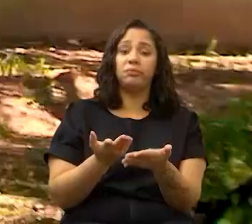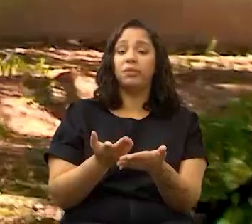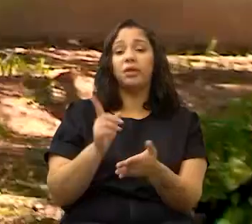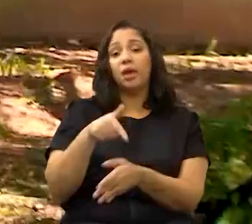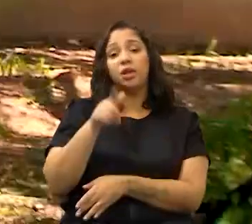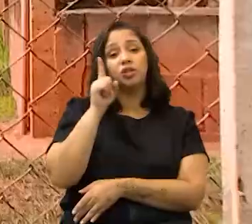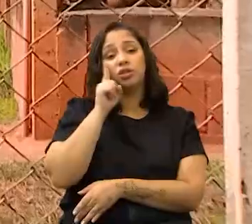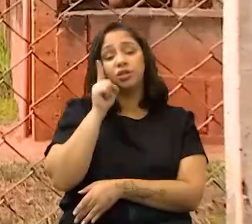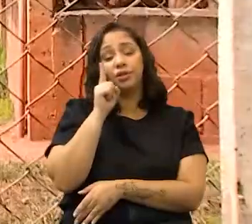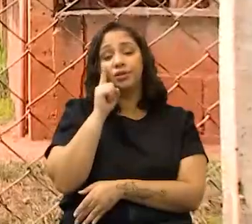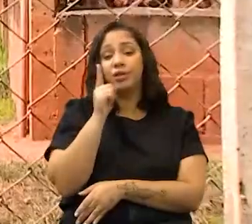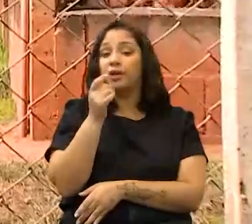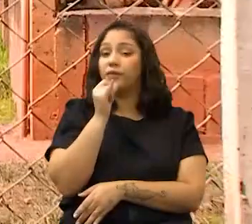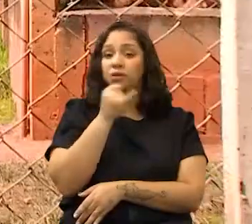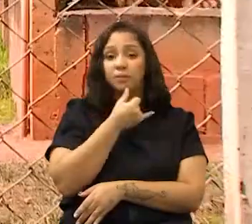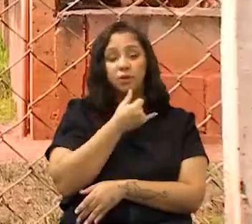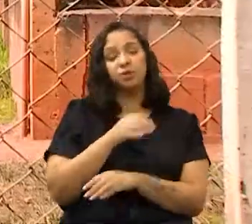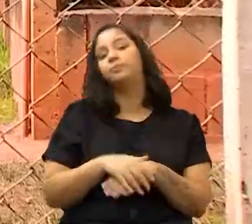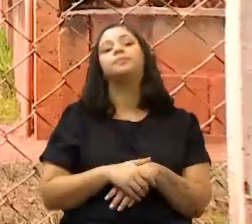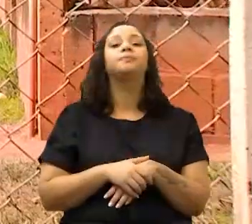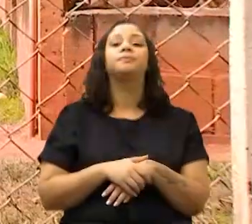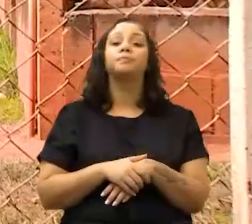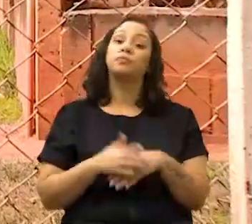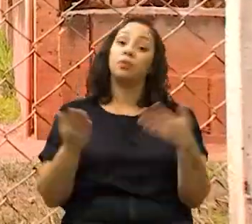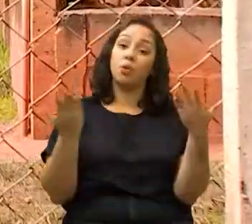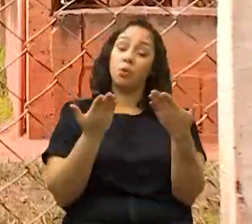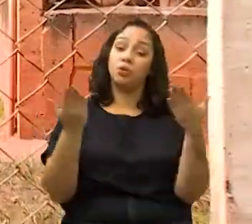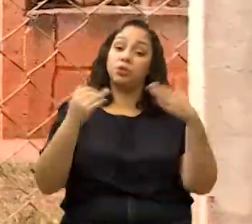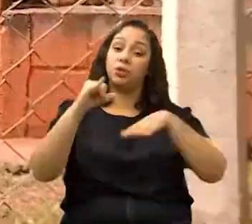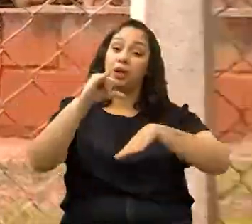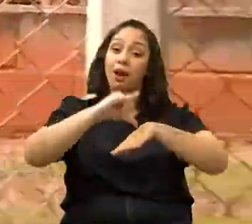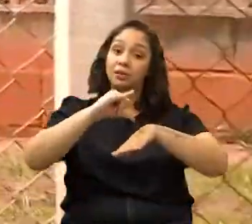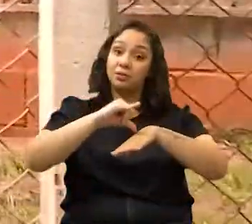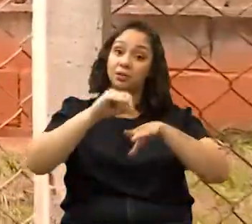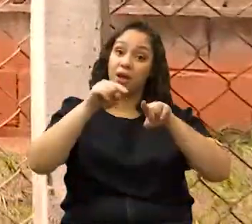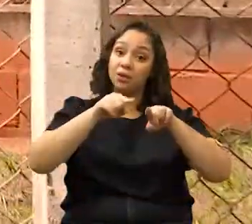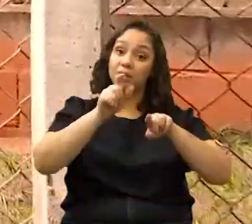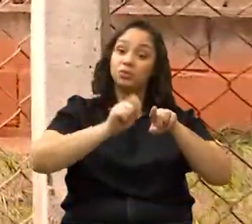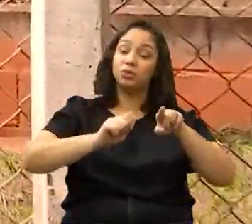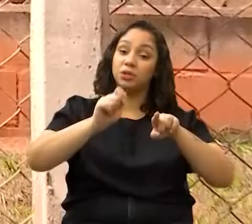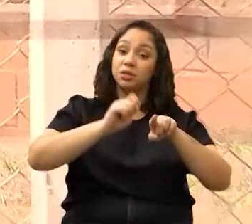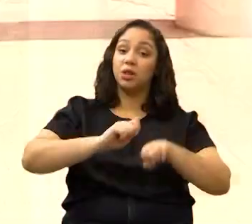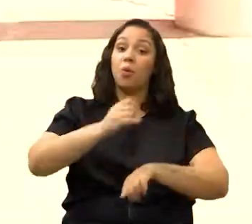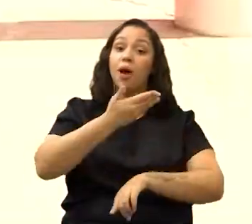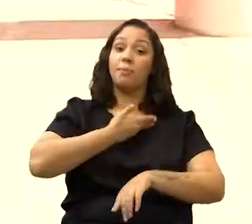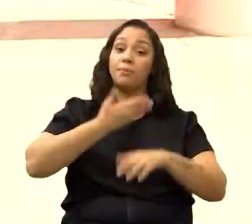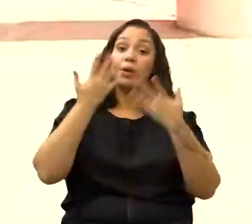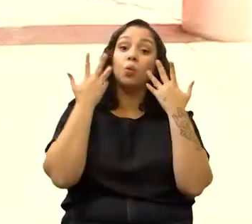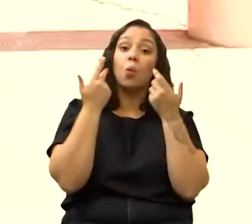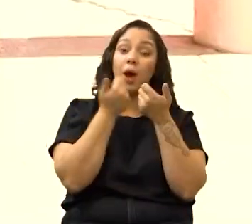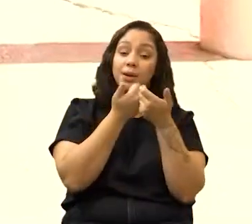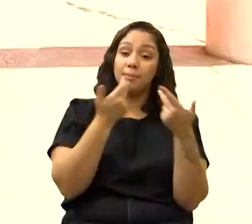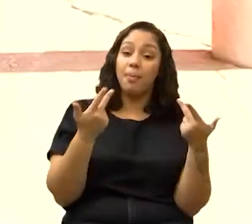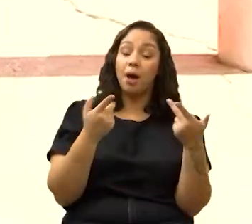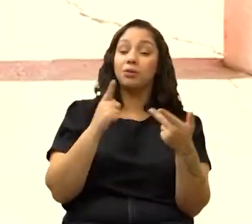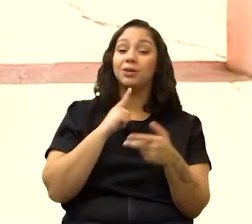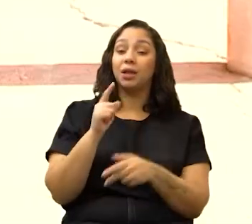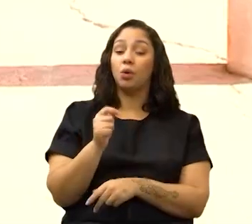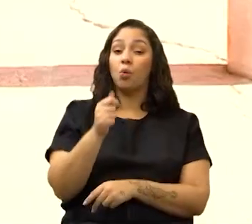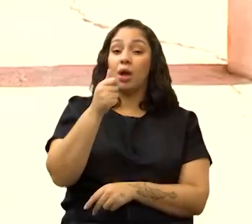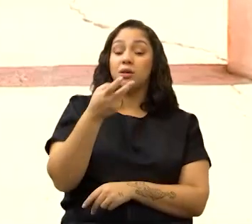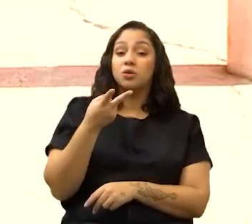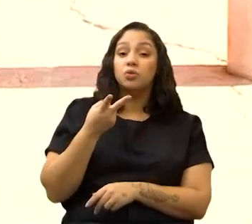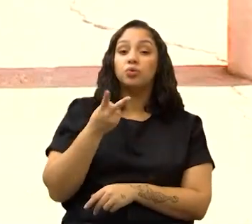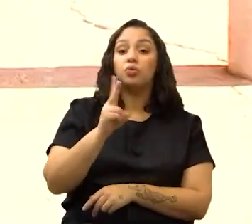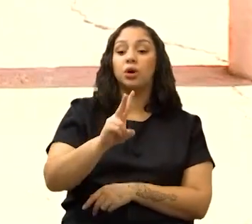corriqueiramente, infelizmente. Hoje, na sede da Associação Amigos dos Animais de Campinas, são quase